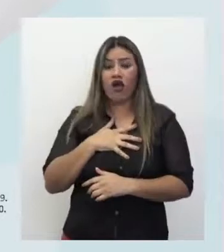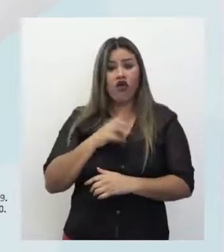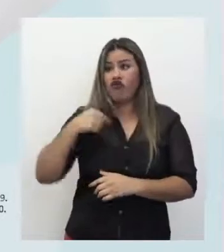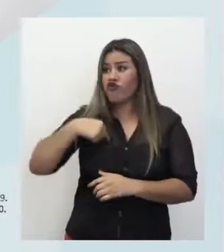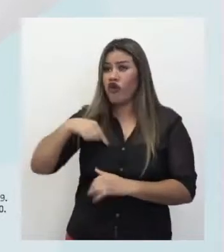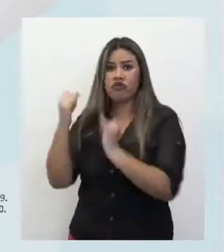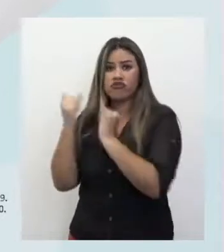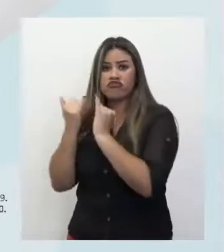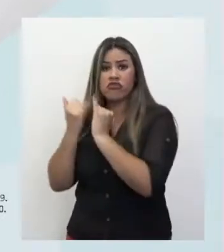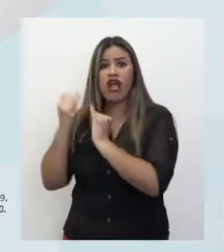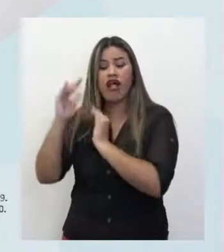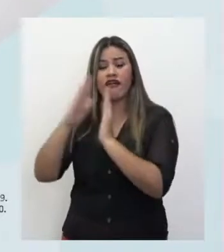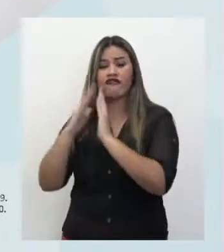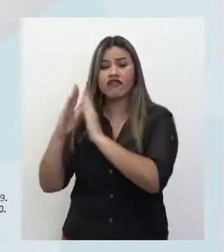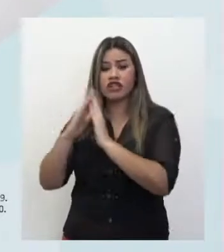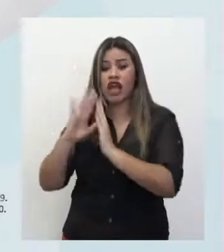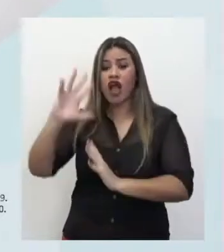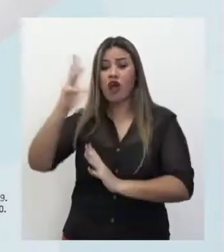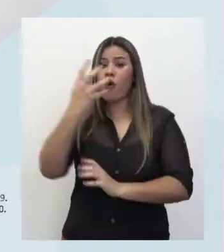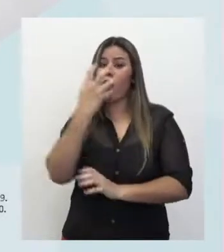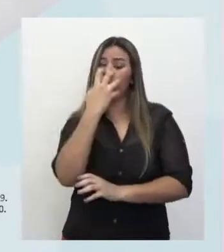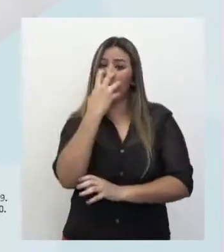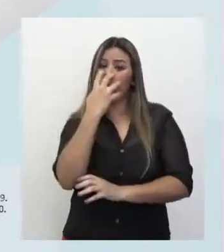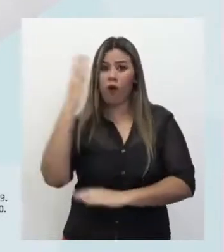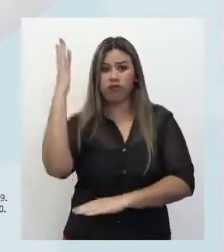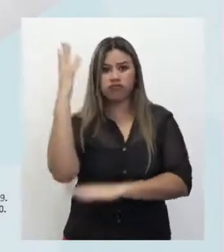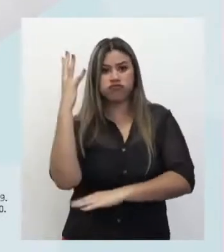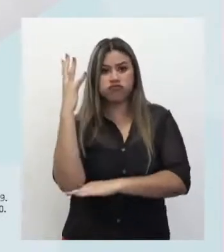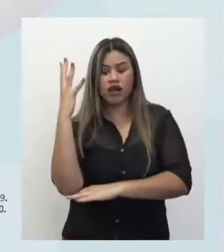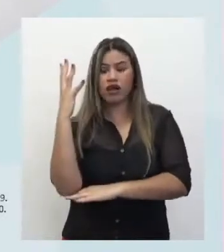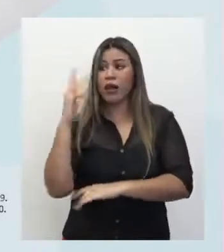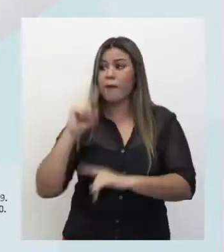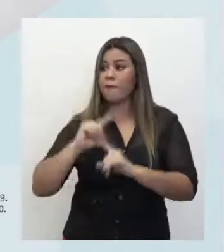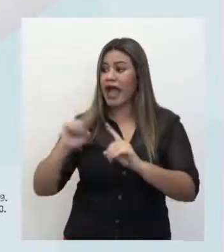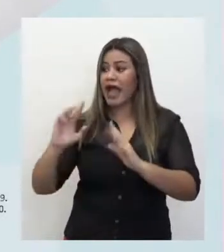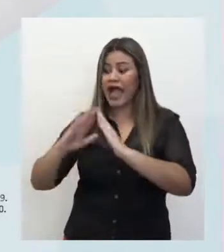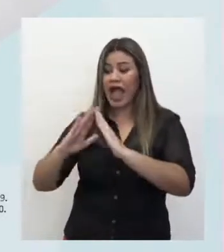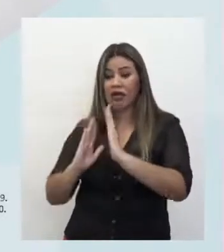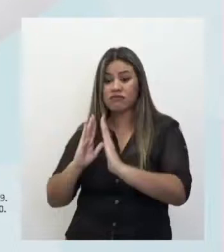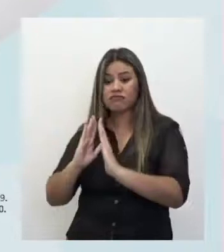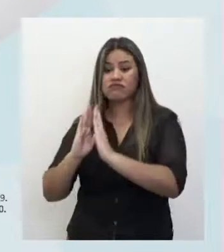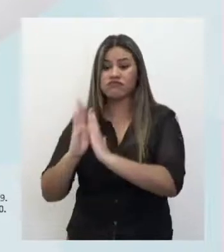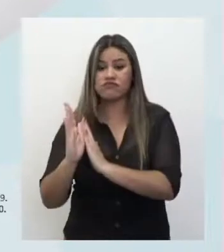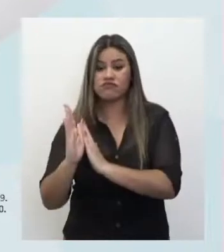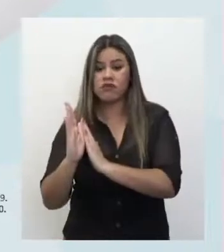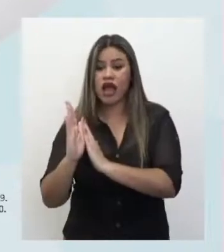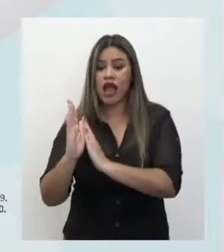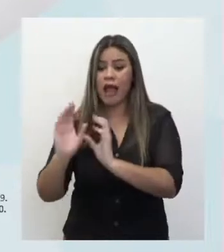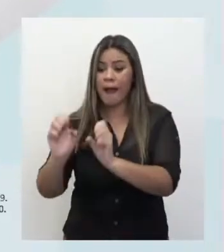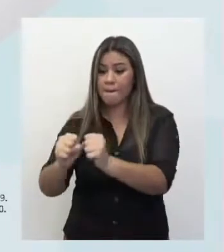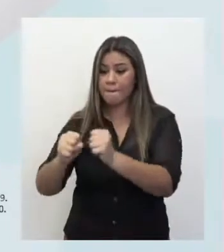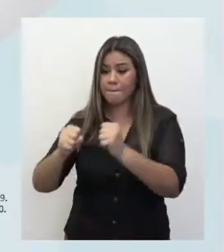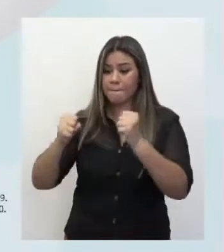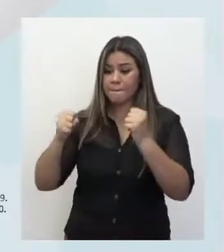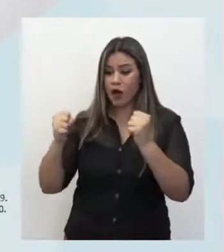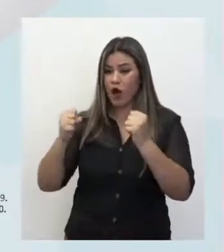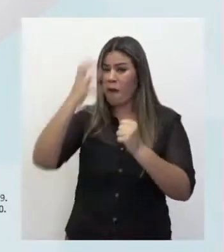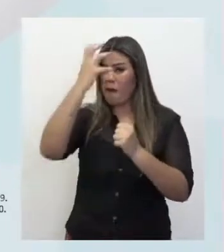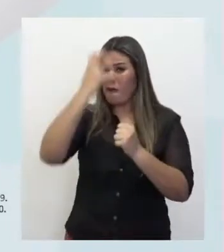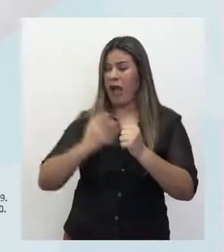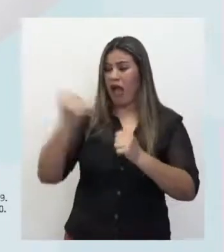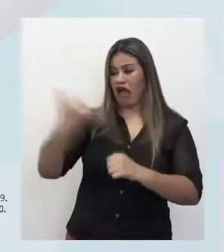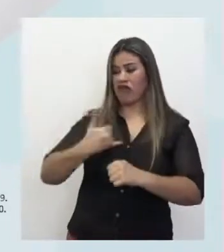o que se tinha passado com o cão e o pau. Mas quando ia sair de casa, a porta, com um ar zangado,